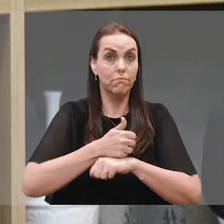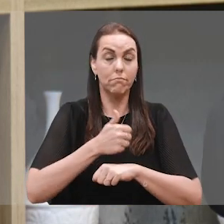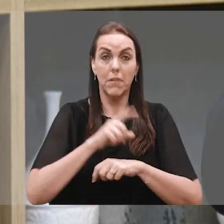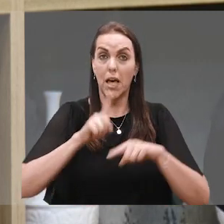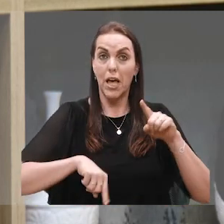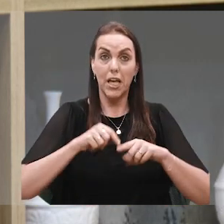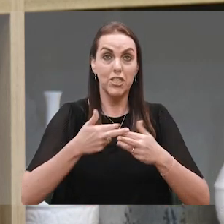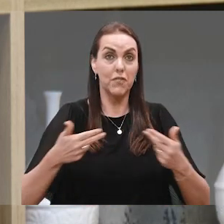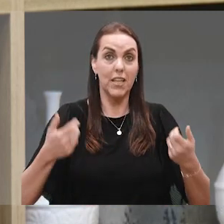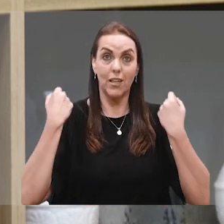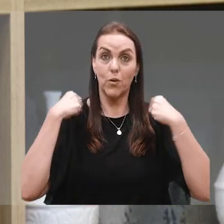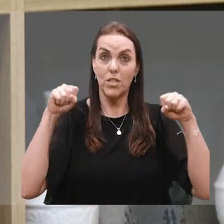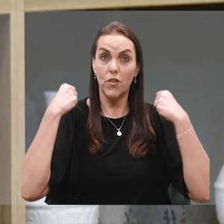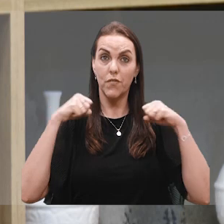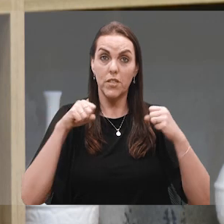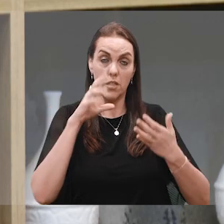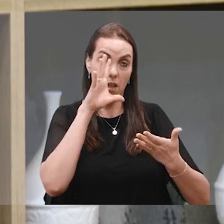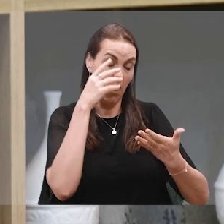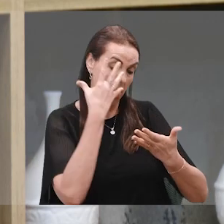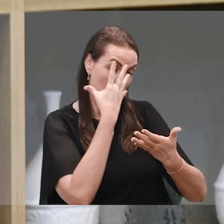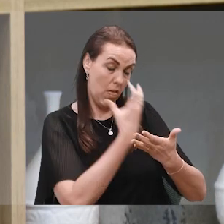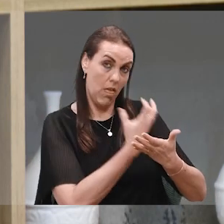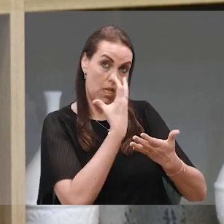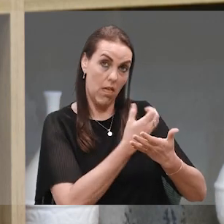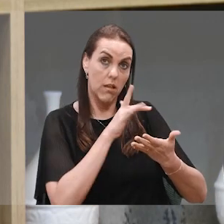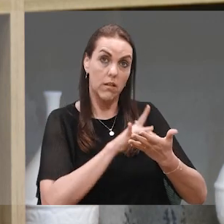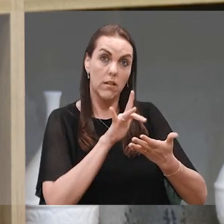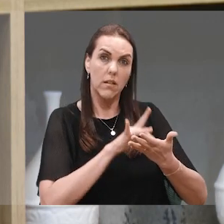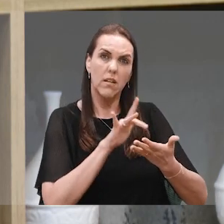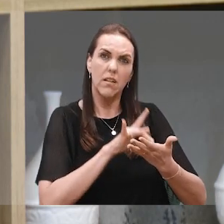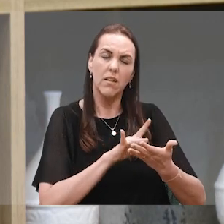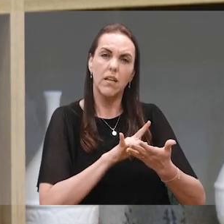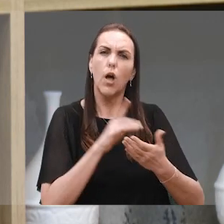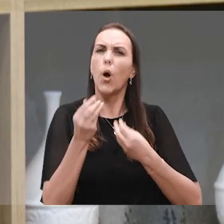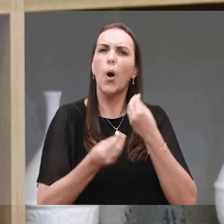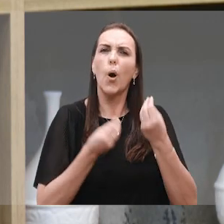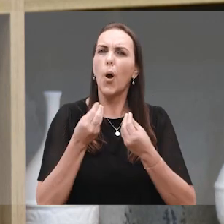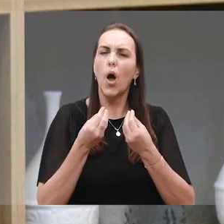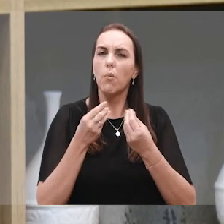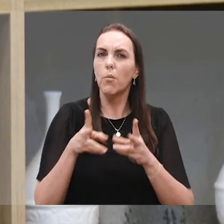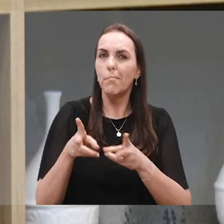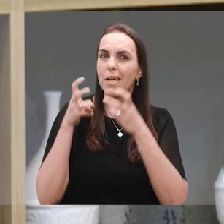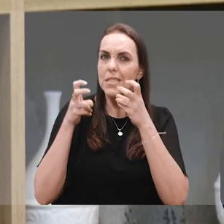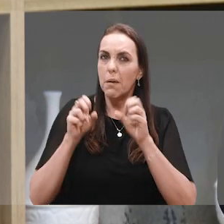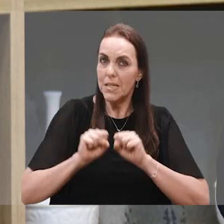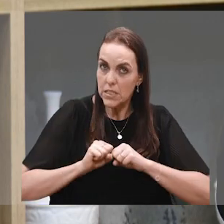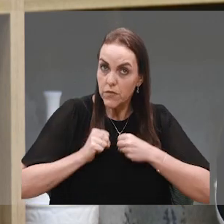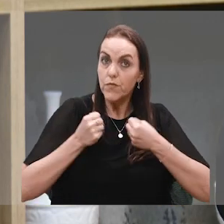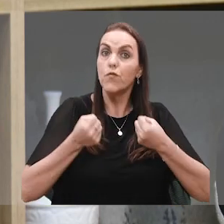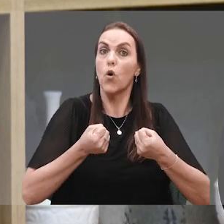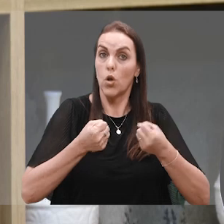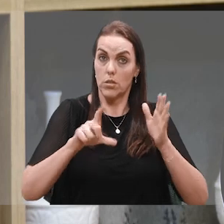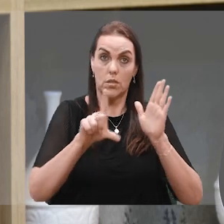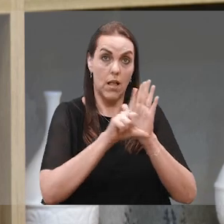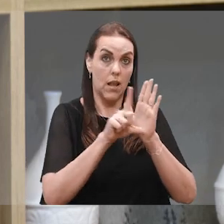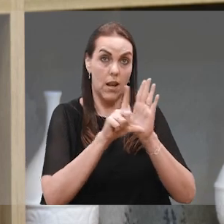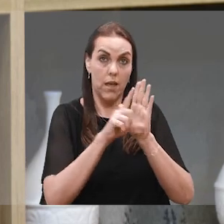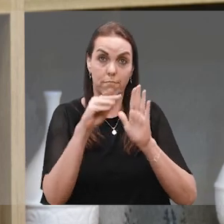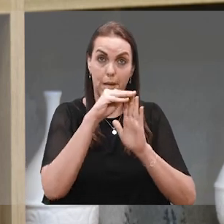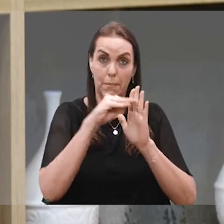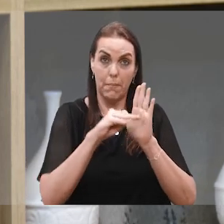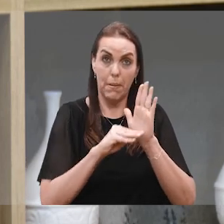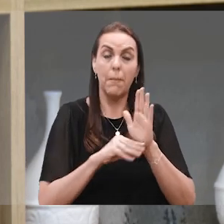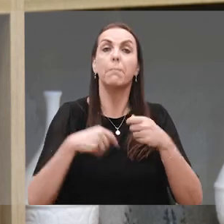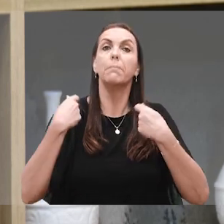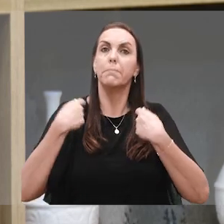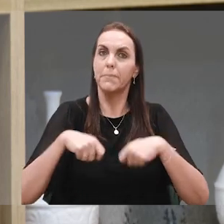atividade de educação física por ficar no celular. Como é que a senhora enxerga também esses esforços do ponto de vista legal, mas que